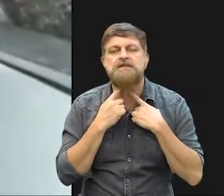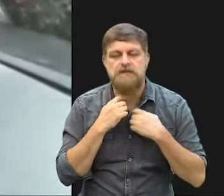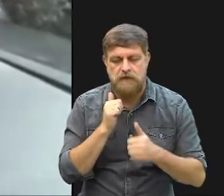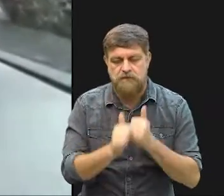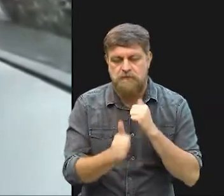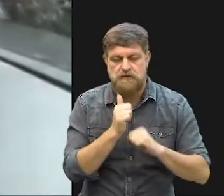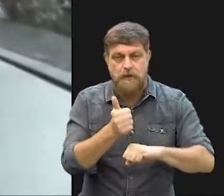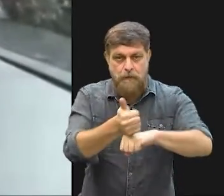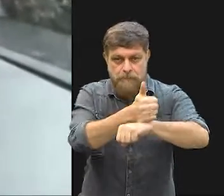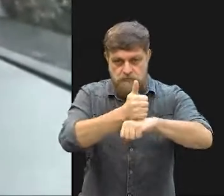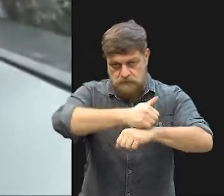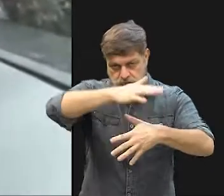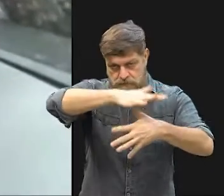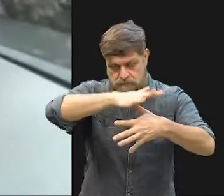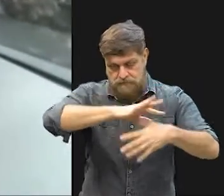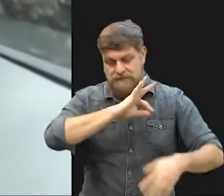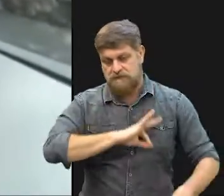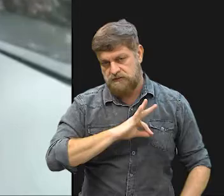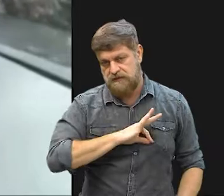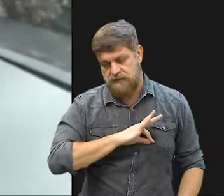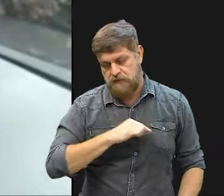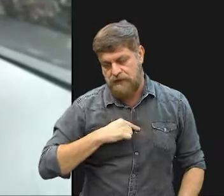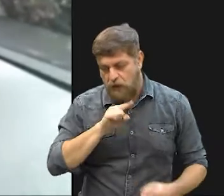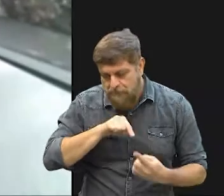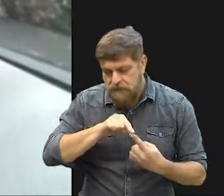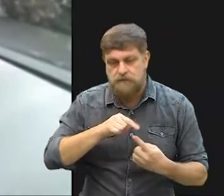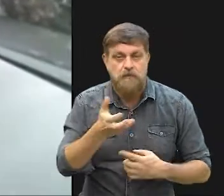profissional do futebol, né? Em viver disso mesmo.